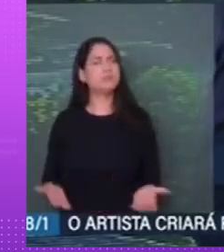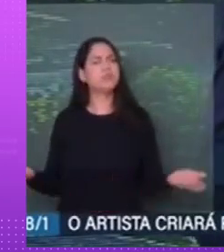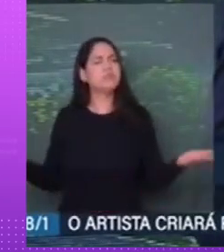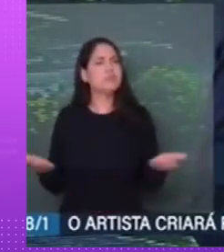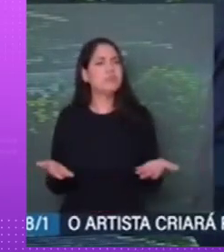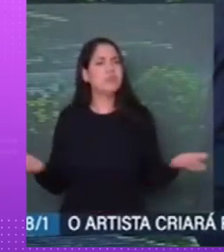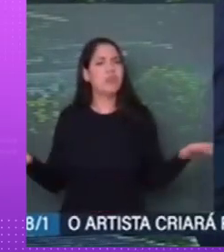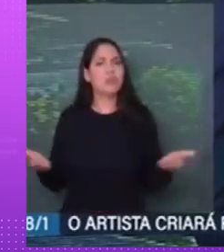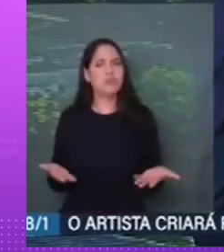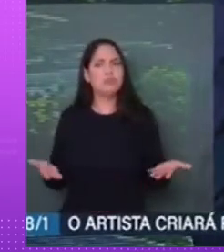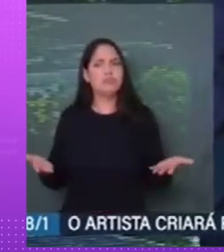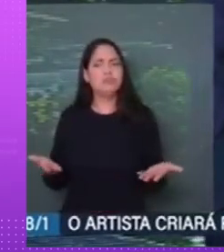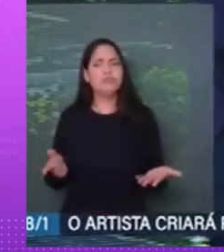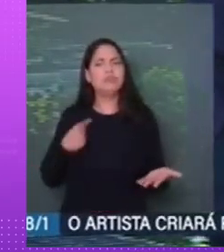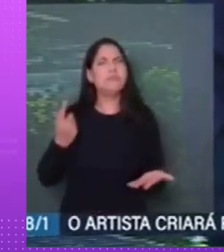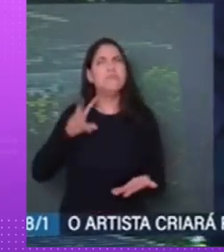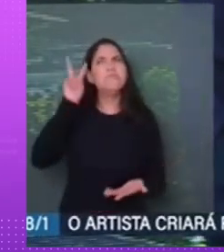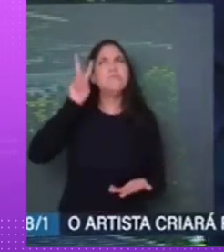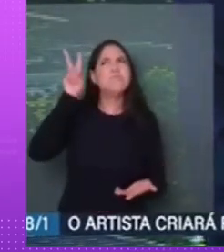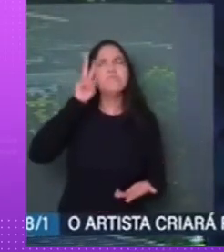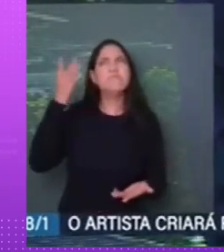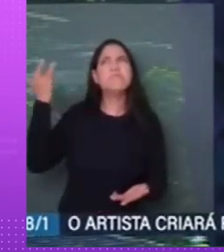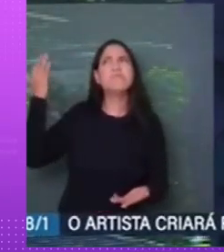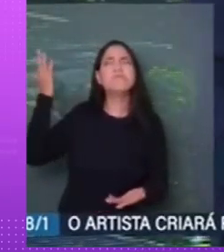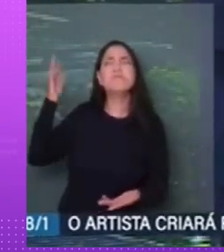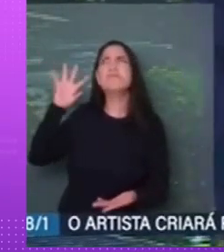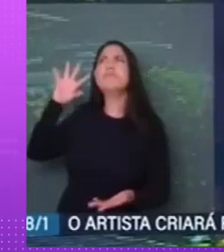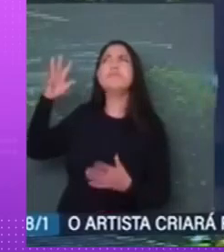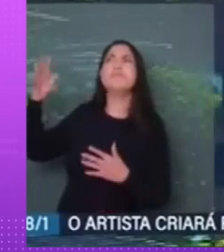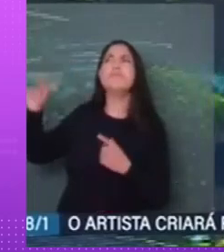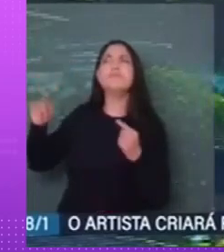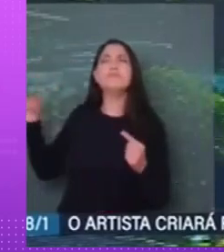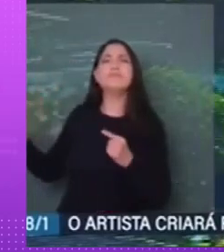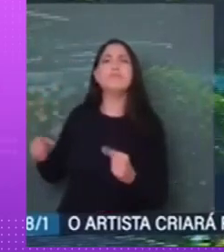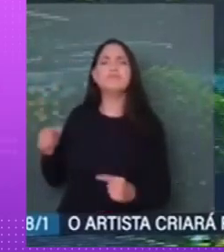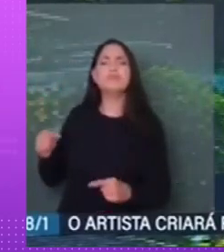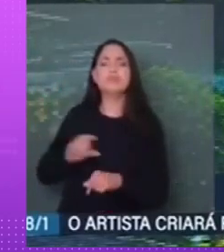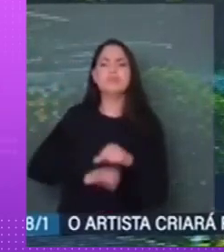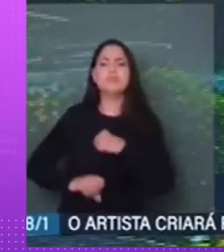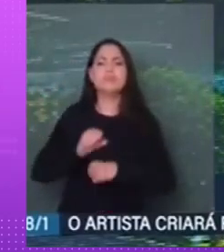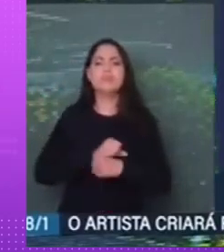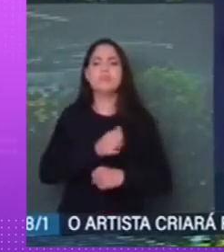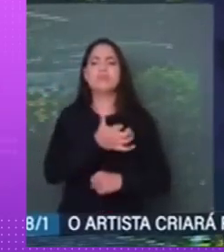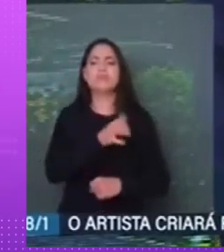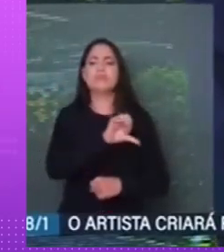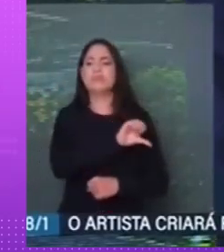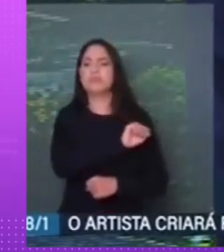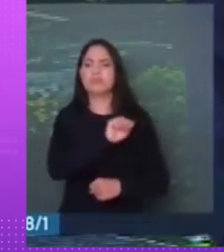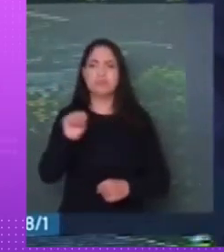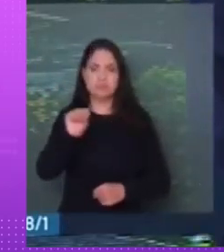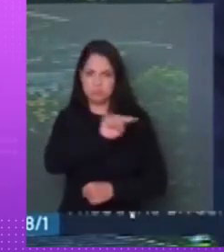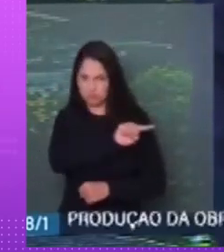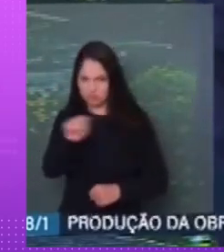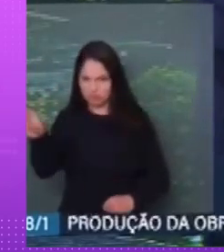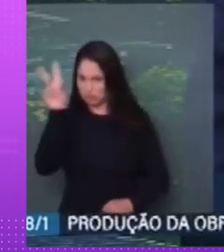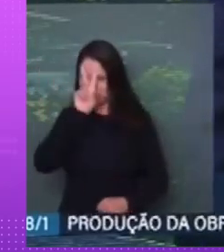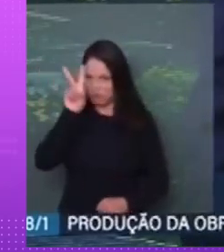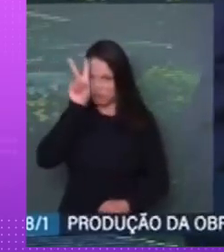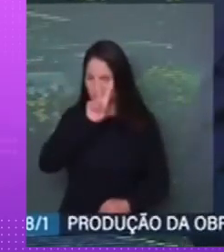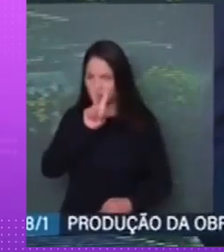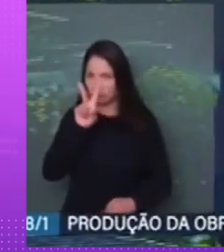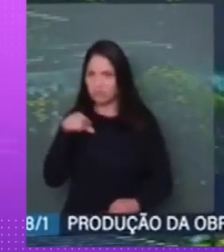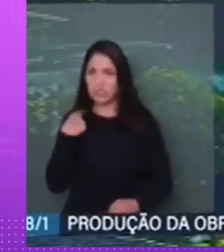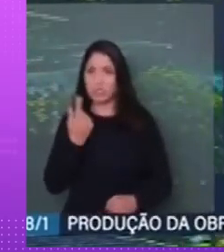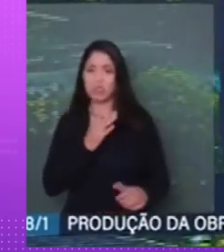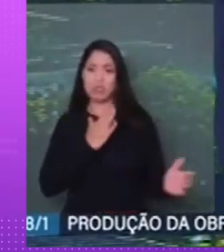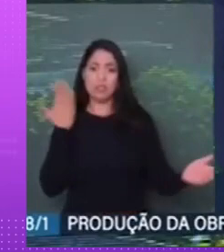foi concluída. Os outros mandados de busca e apreensão foram cumpridos em Mato Grosso, Rio Grande do Sul, Distrito Federal,